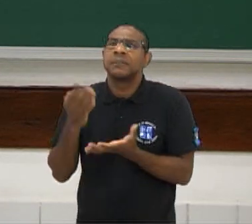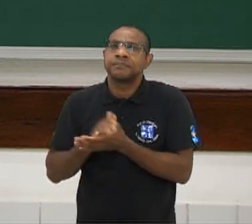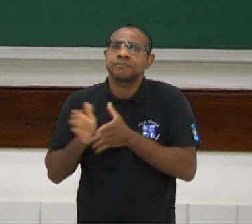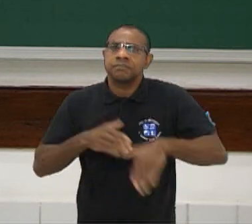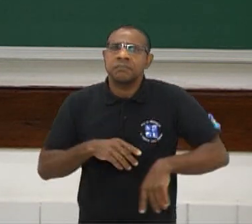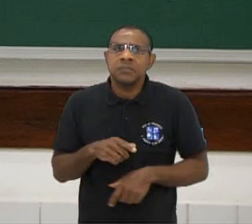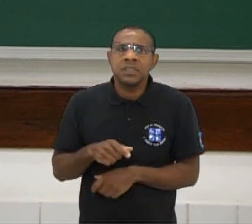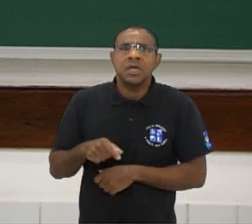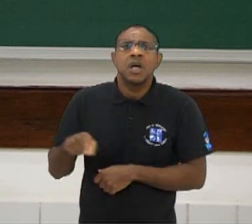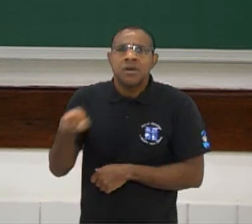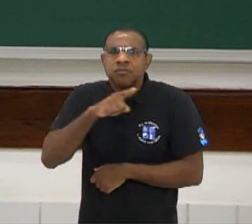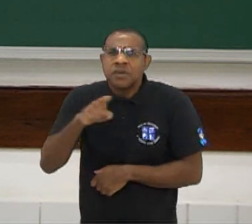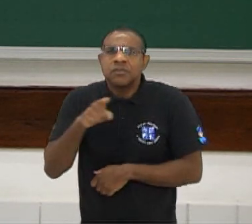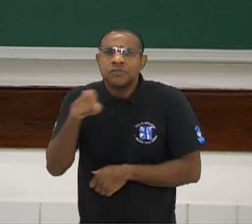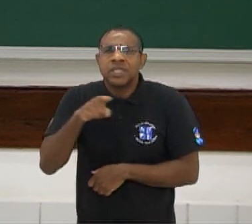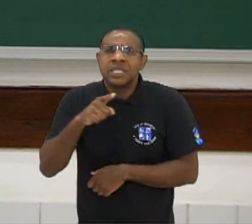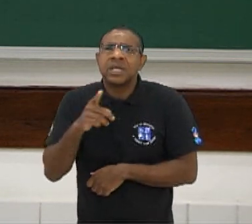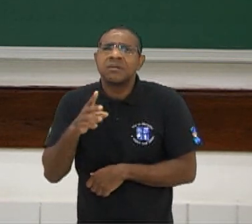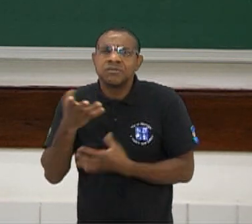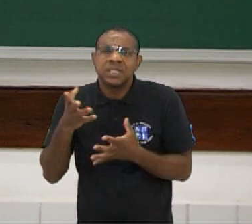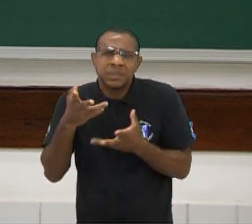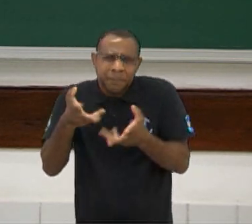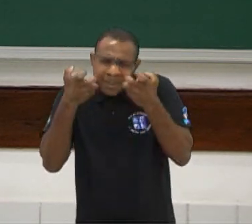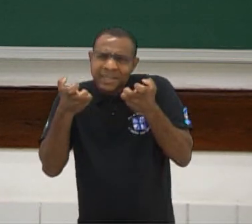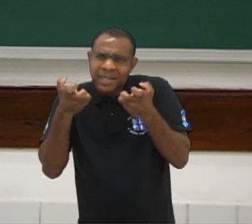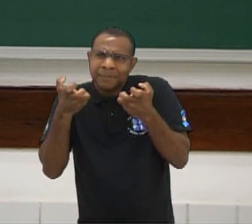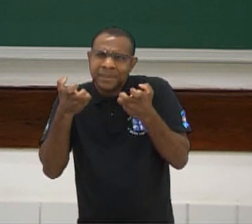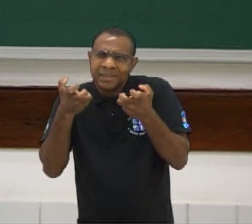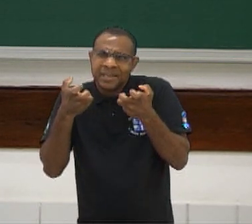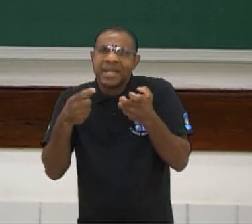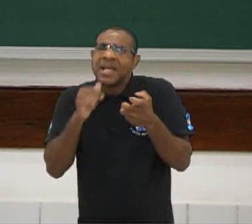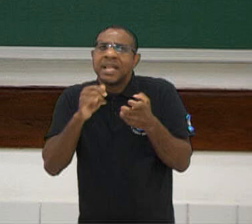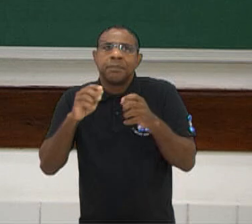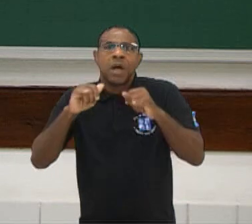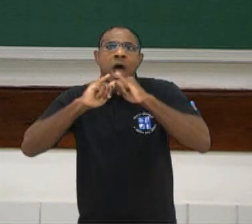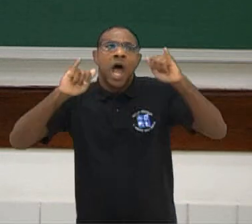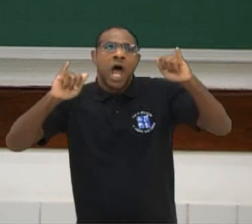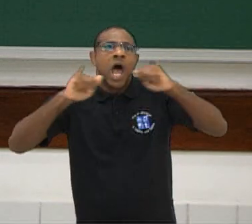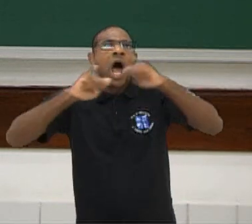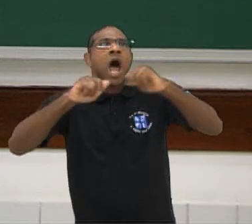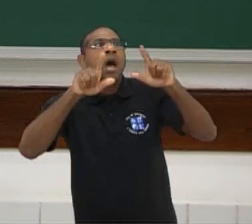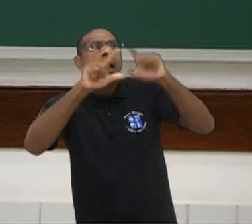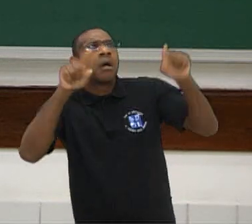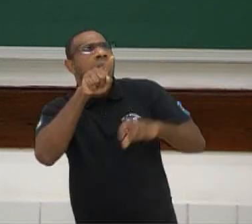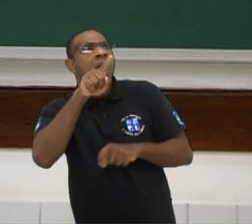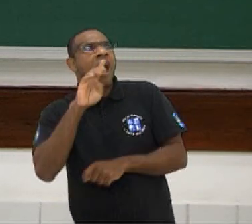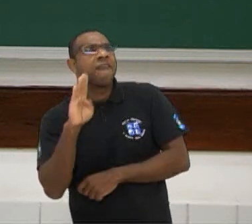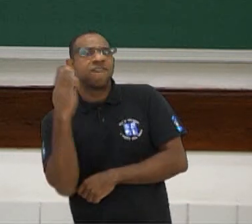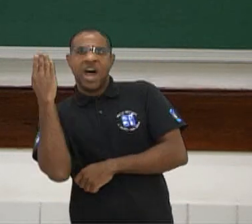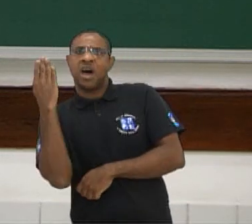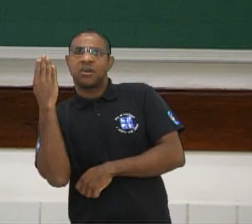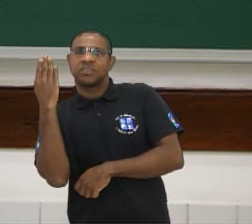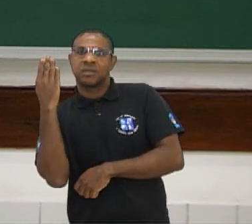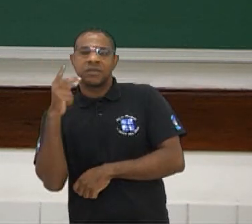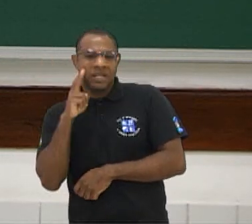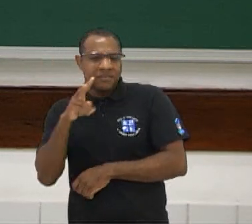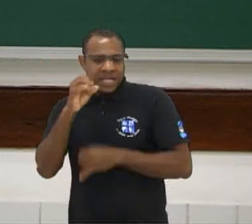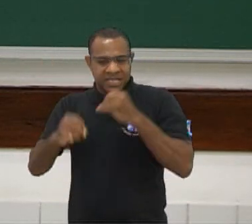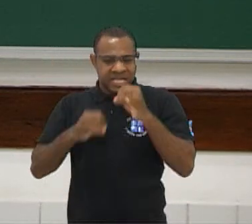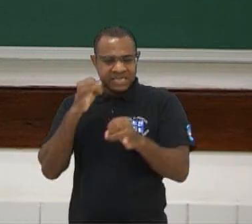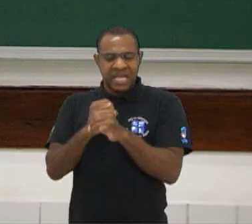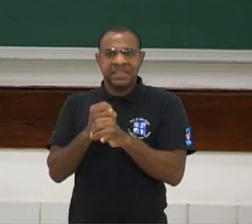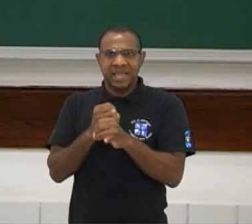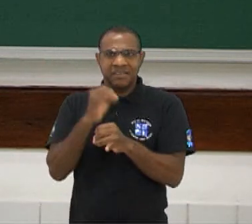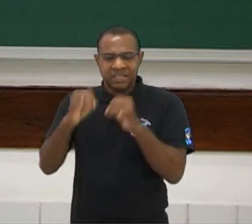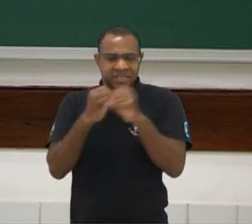Você consegue reconhecer uma notícia falsa, assim, facilmente? E quando você fica na dúvida,